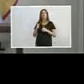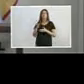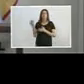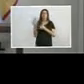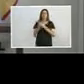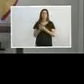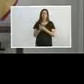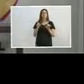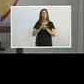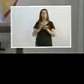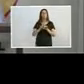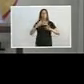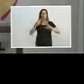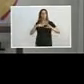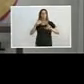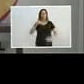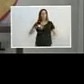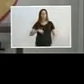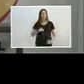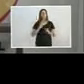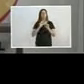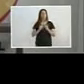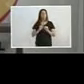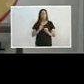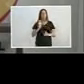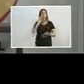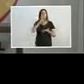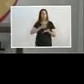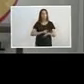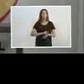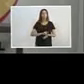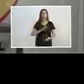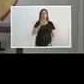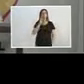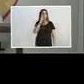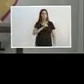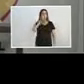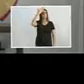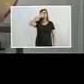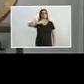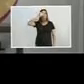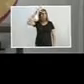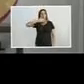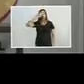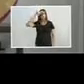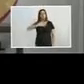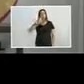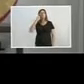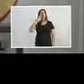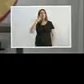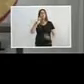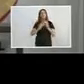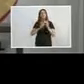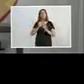dá para esse parlamento todas as prerrogativas conquistadas ao longo da história da democracia do